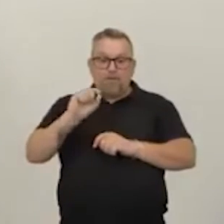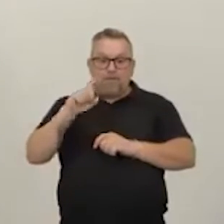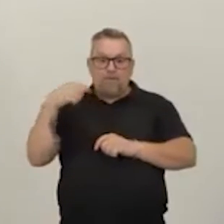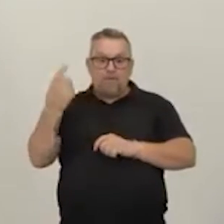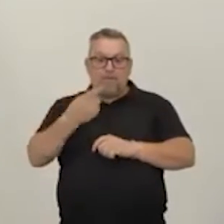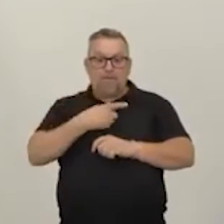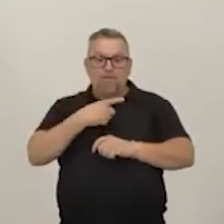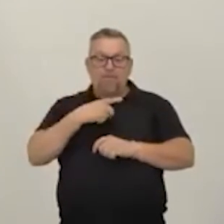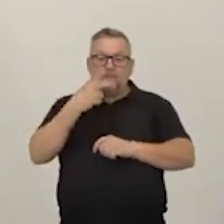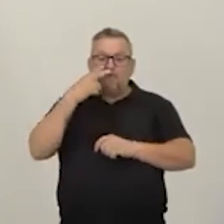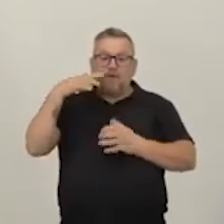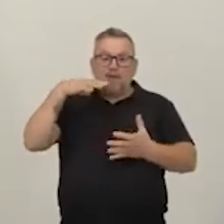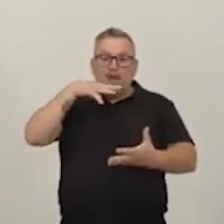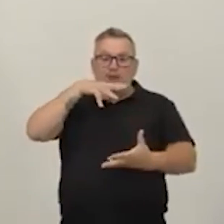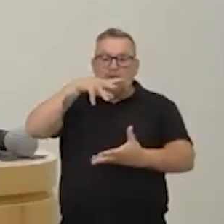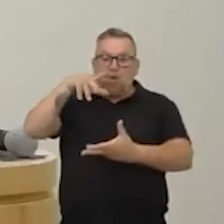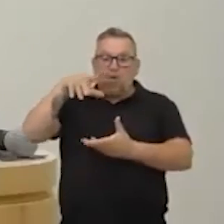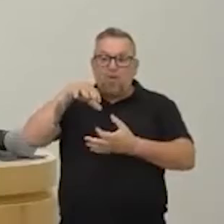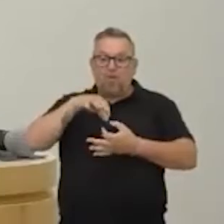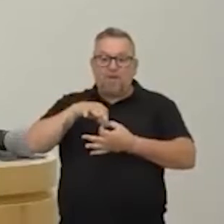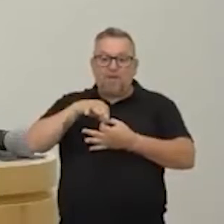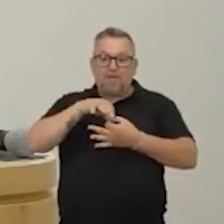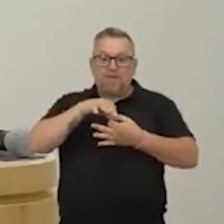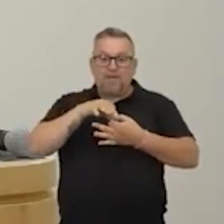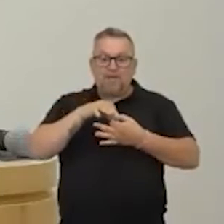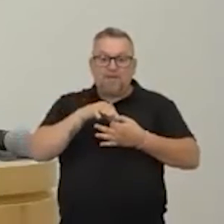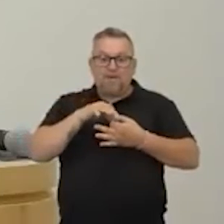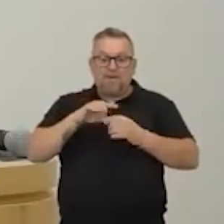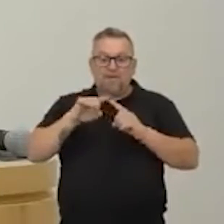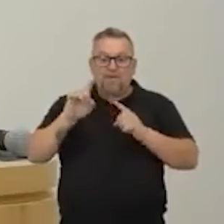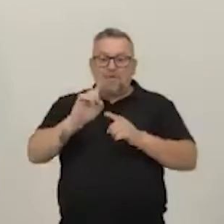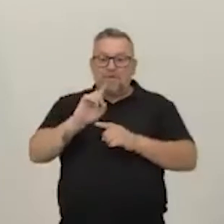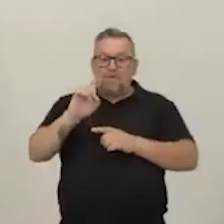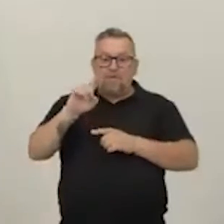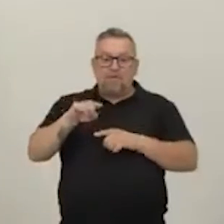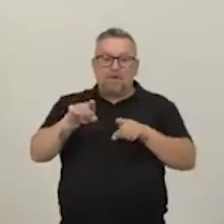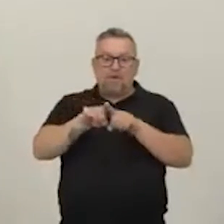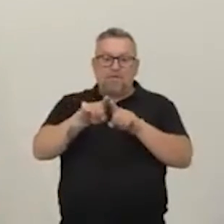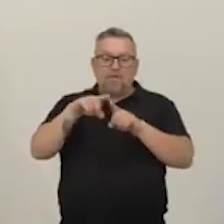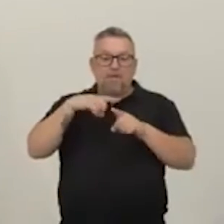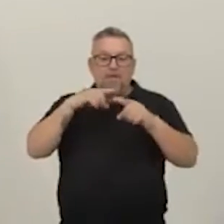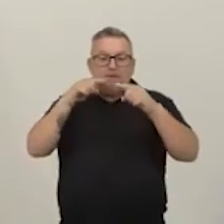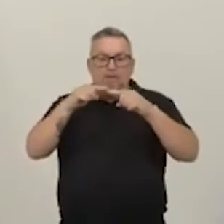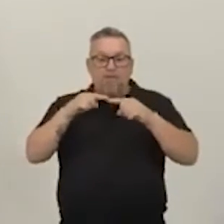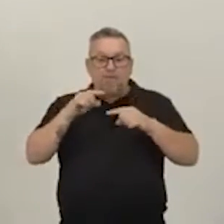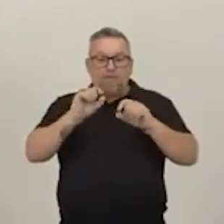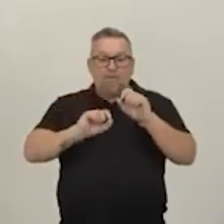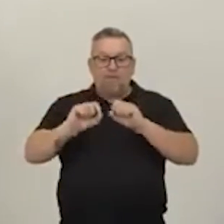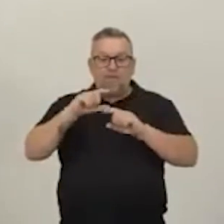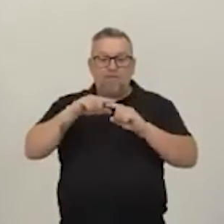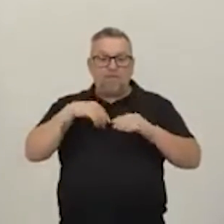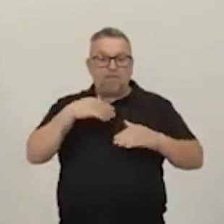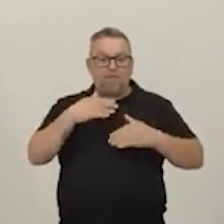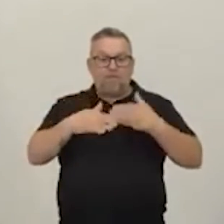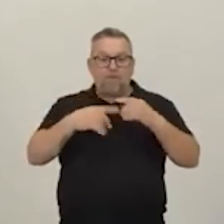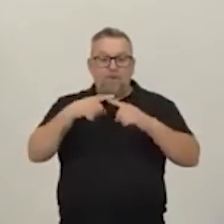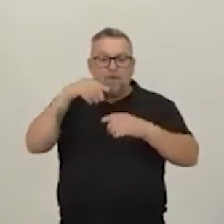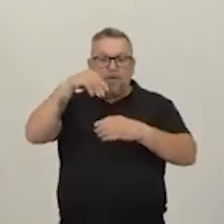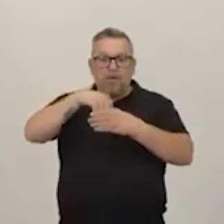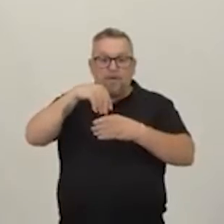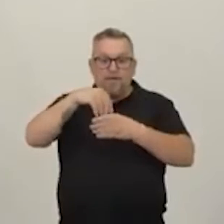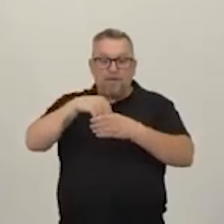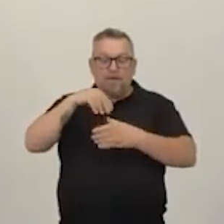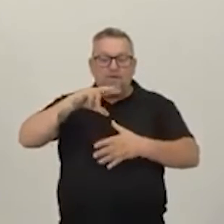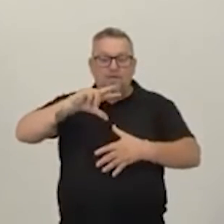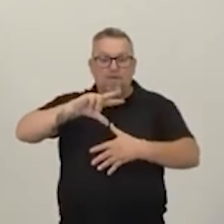nossa, globalização. Tô devendo quanto, né? Mas não é. Tem a ver, né, mas nós vamos ver o processo interno aí da América